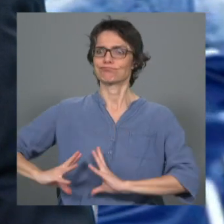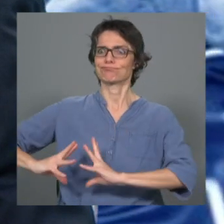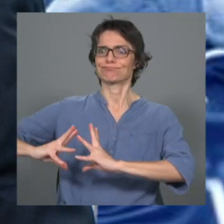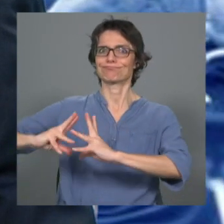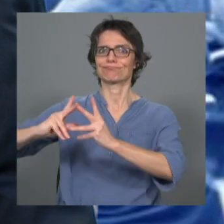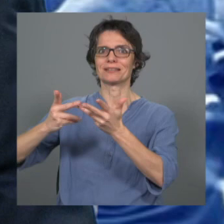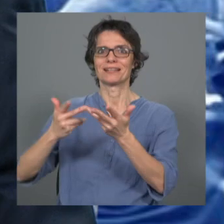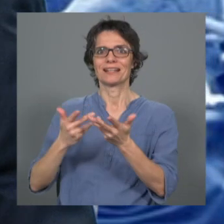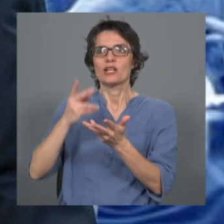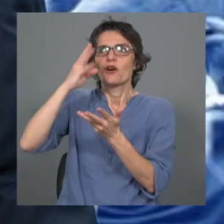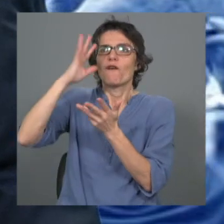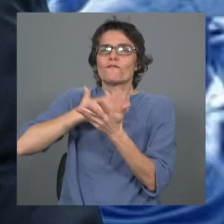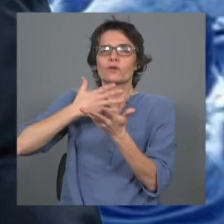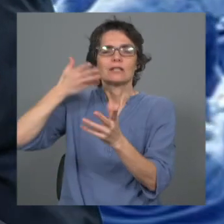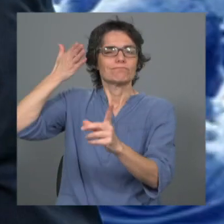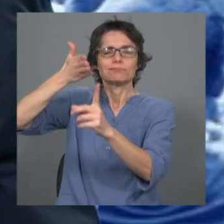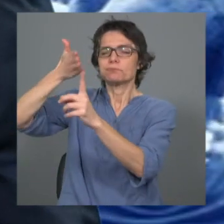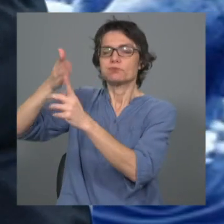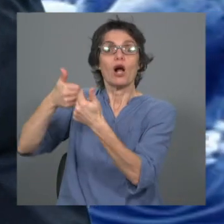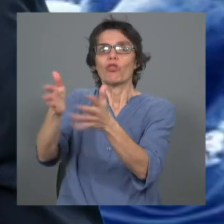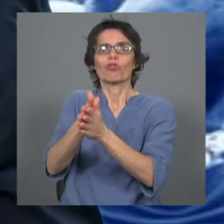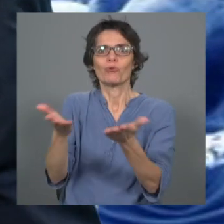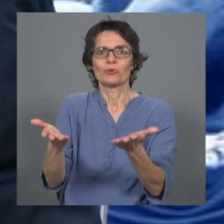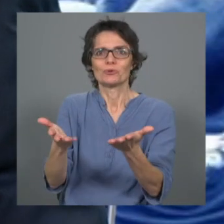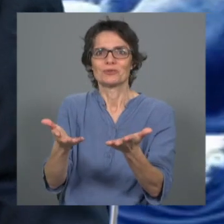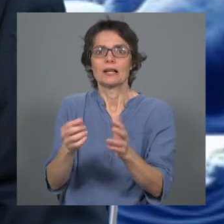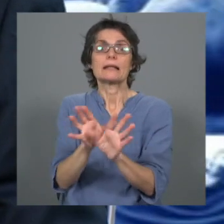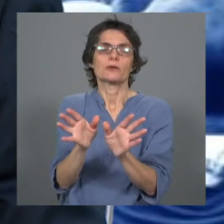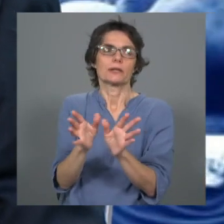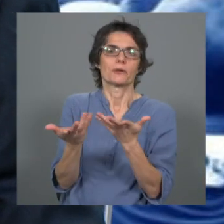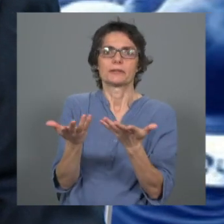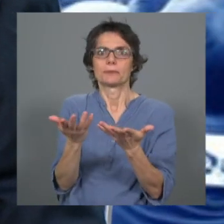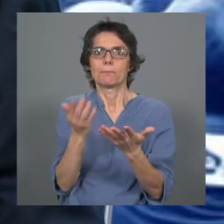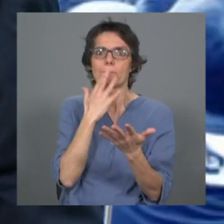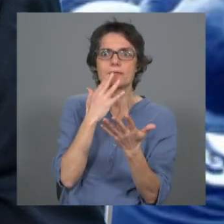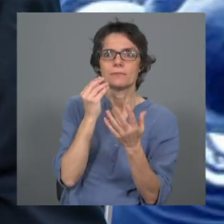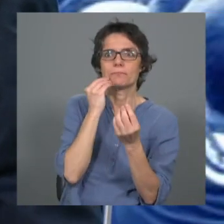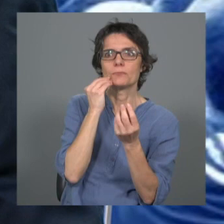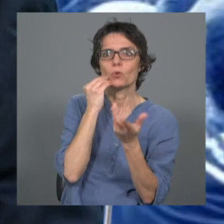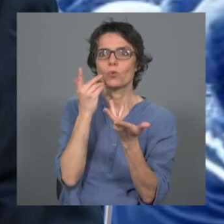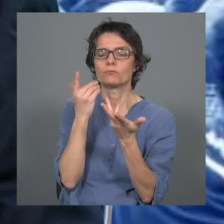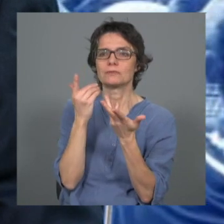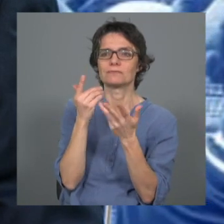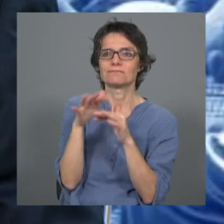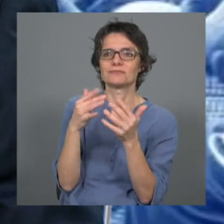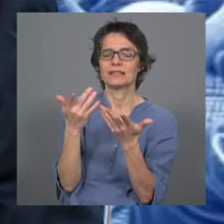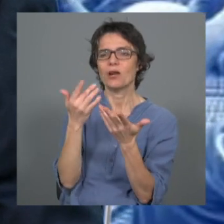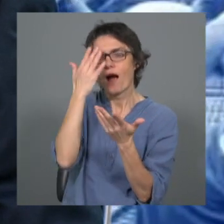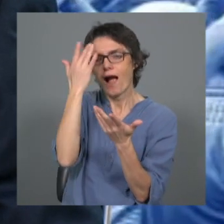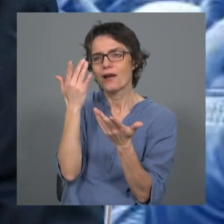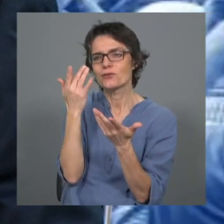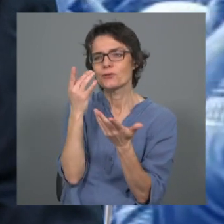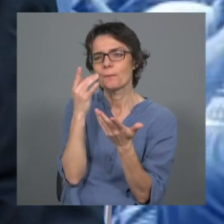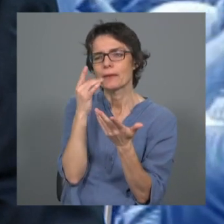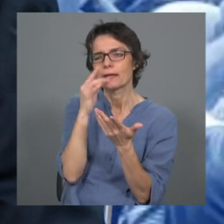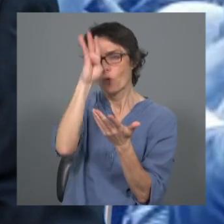chegar a todos. Claro que isto é difícil avaliar, não é? Portanto, como é que isto se concretiza, mas acima de tudo eu recordava uma expressão